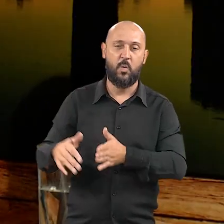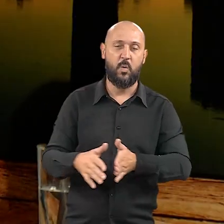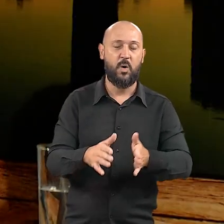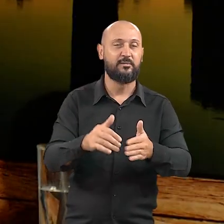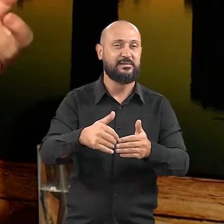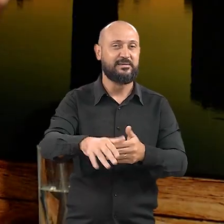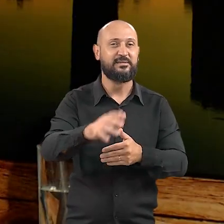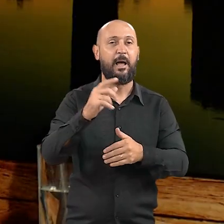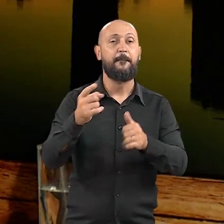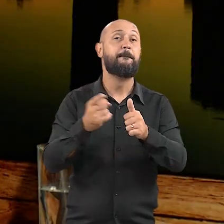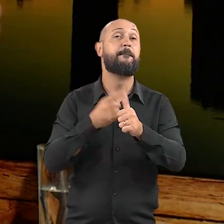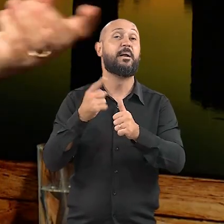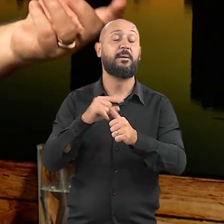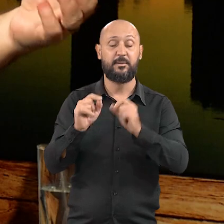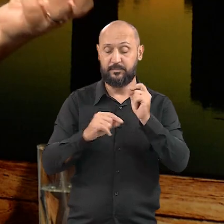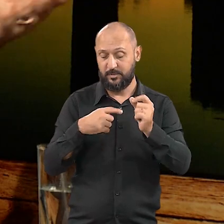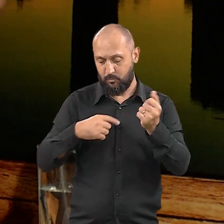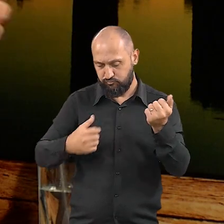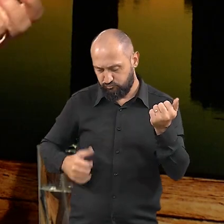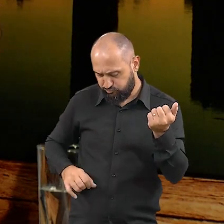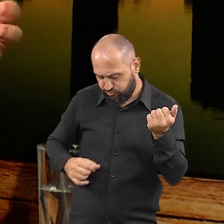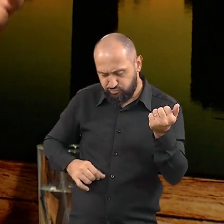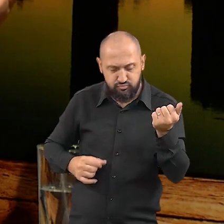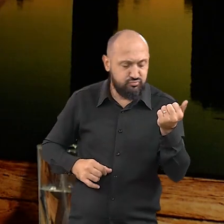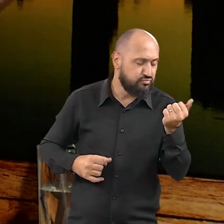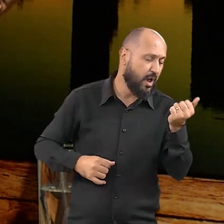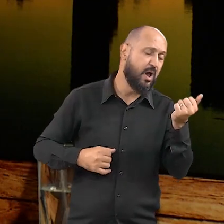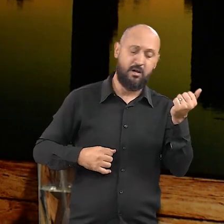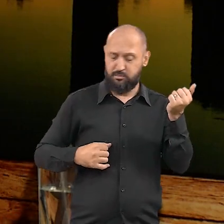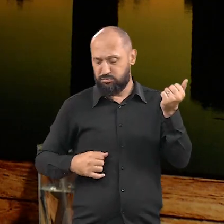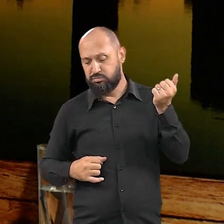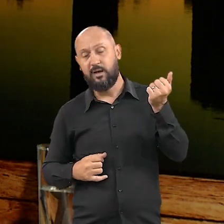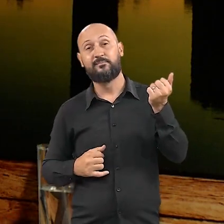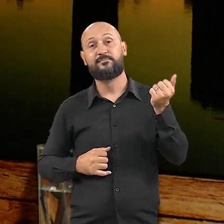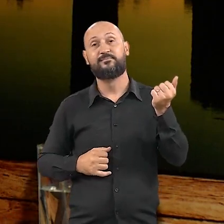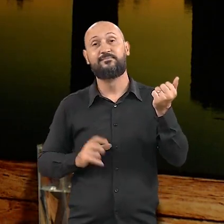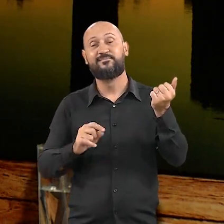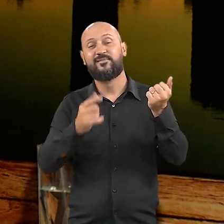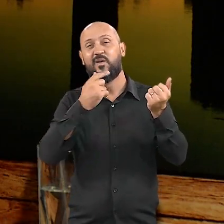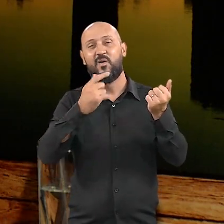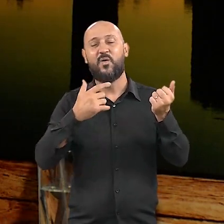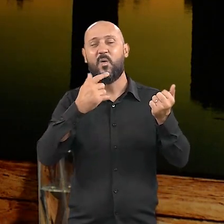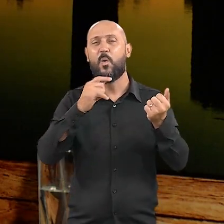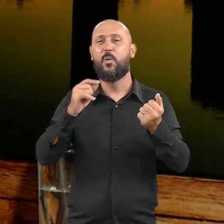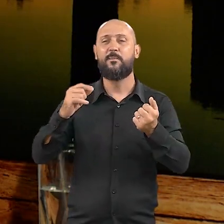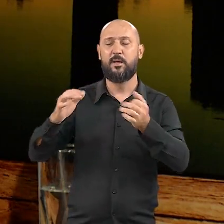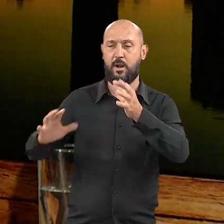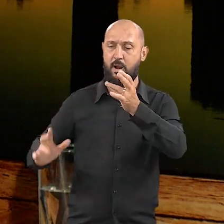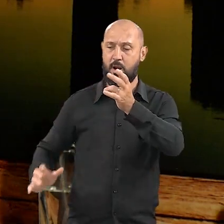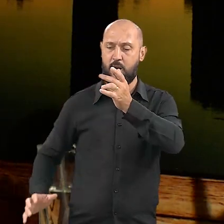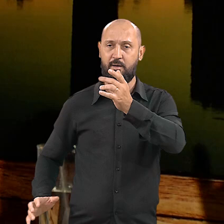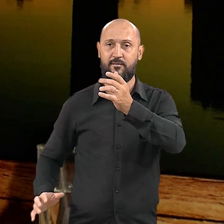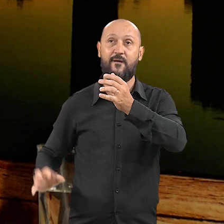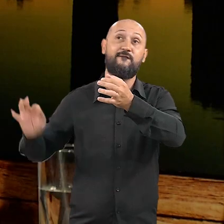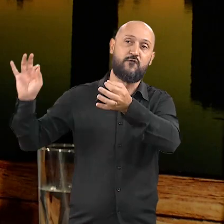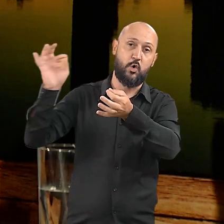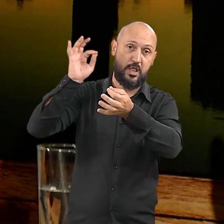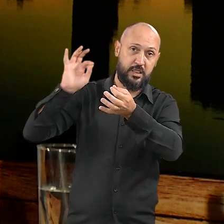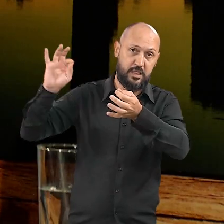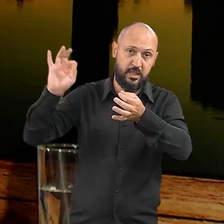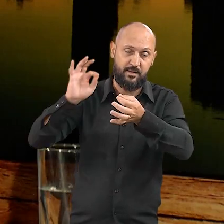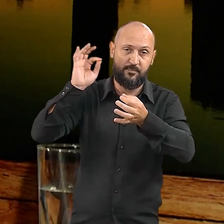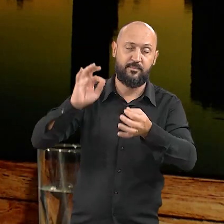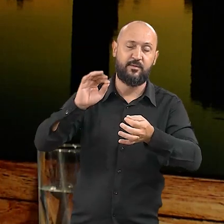corre. A primeira versão dela eu tocava ela com um violinista,